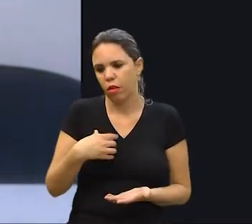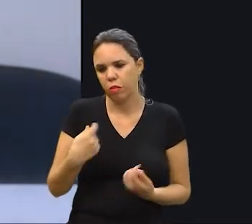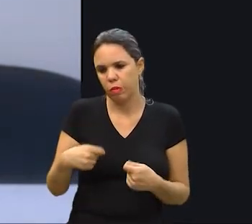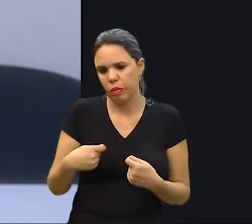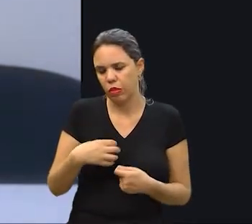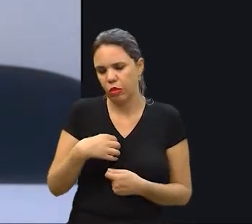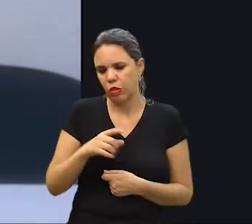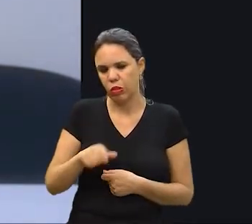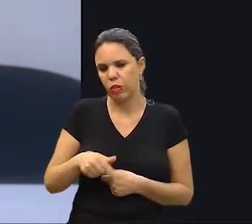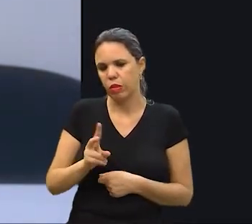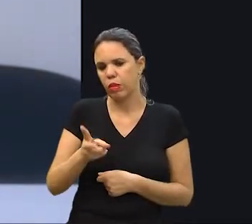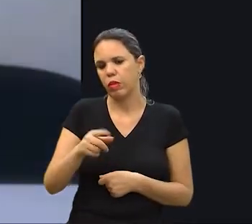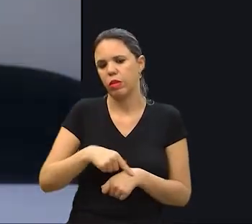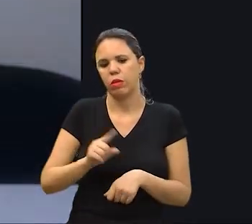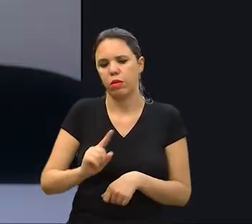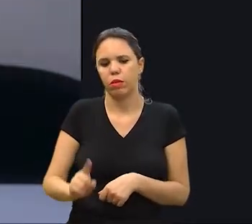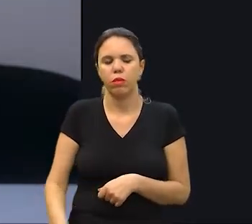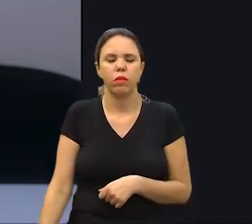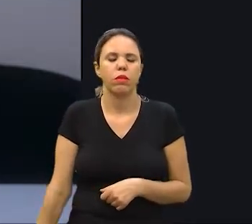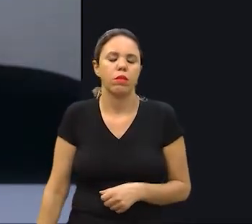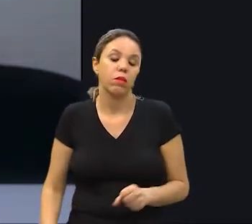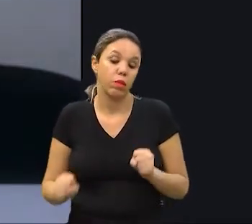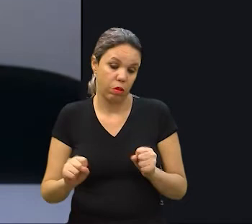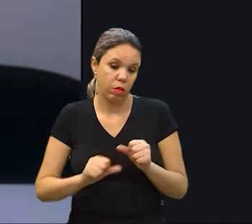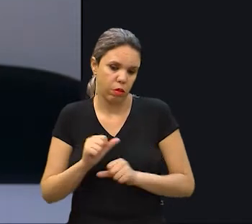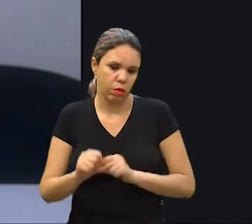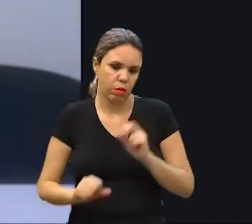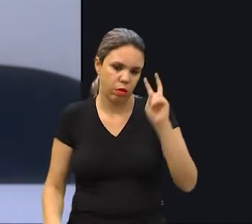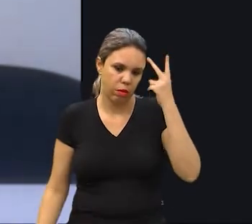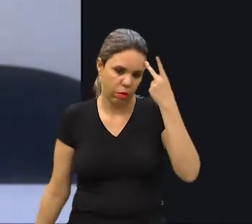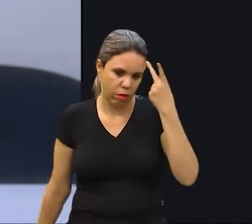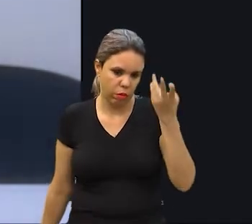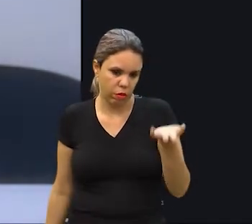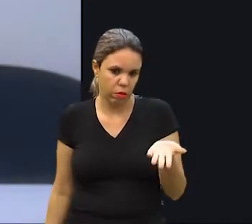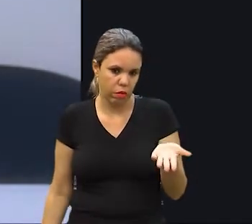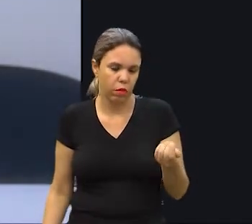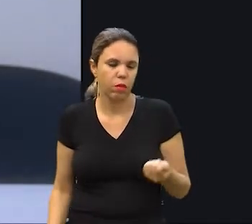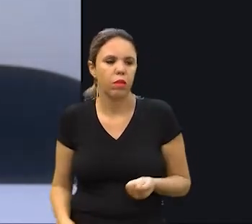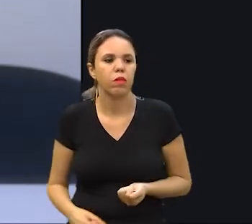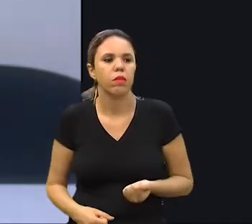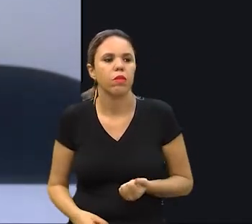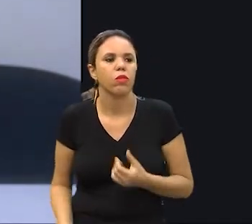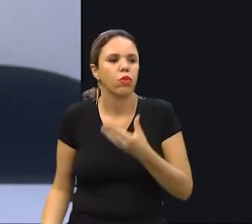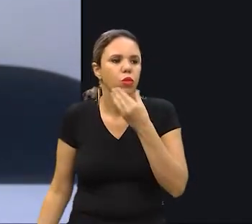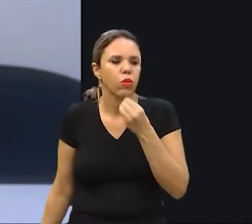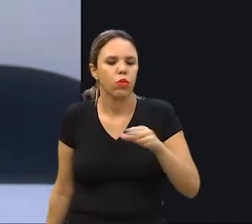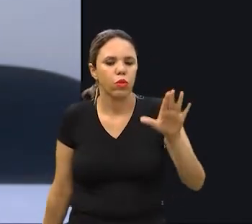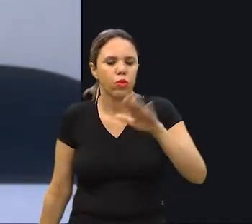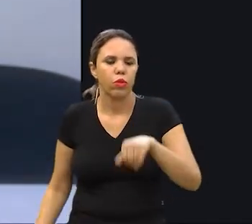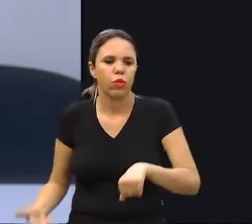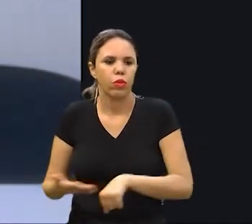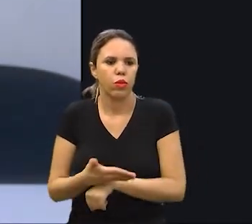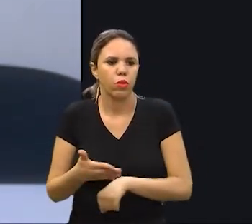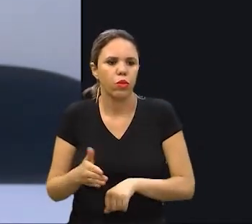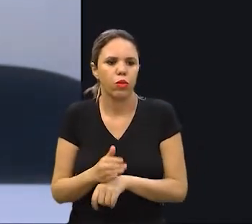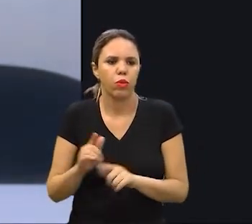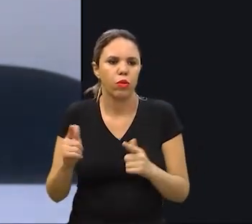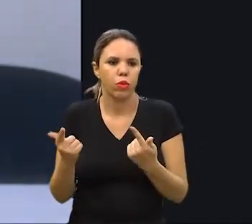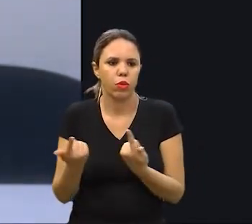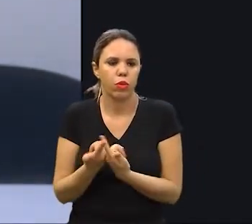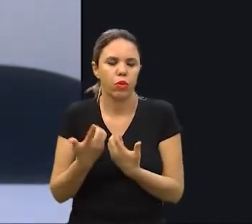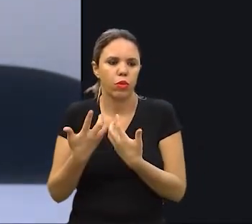não precisa ser assim o tempo todo. Você pode mudar, né? Então, quando esses homens participam do